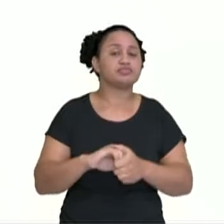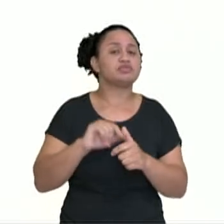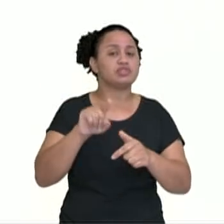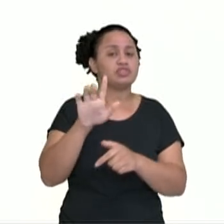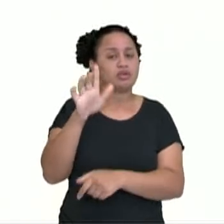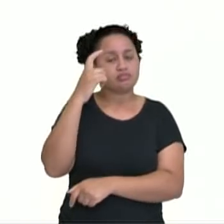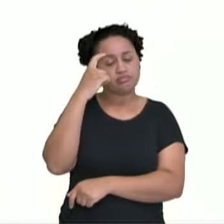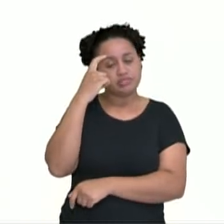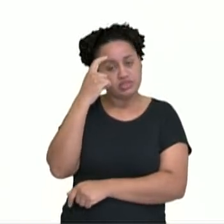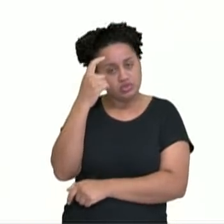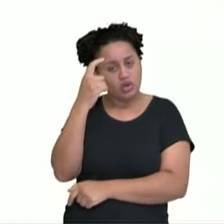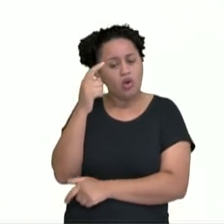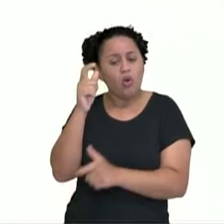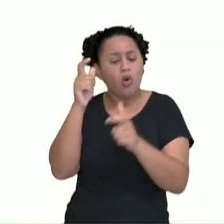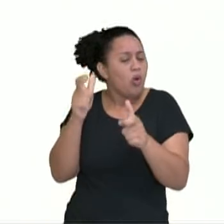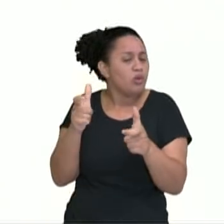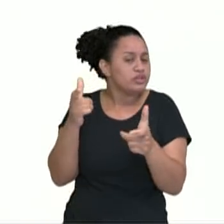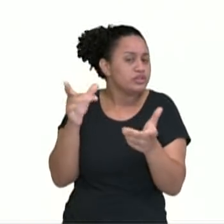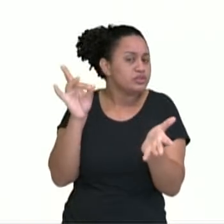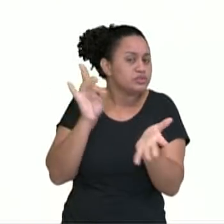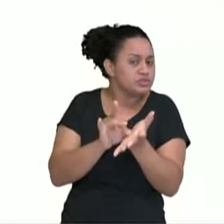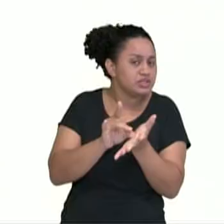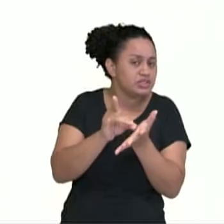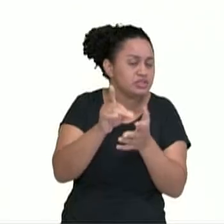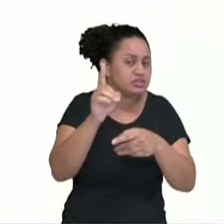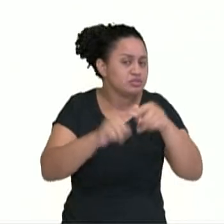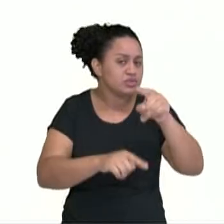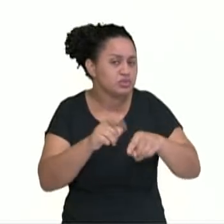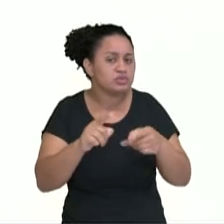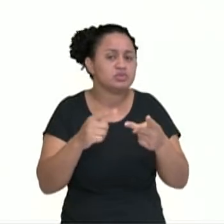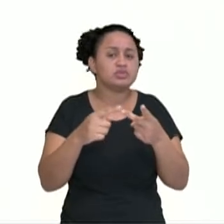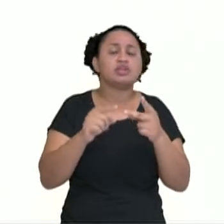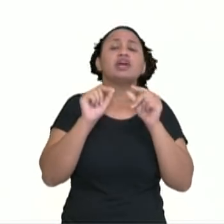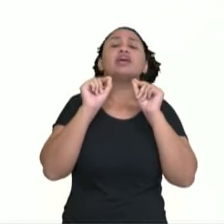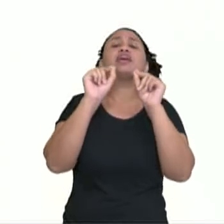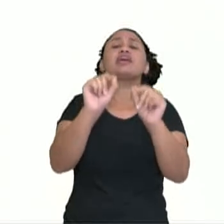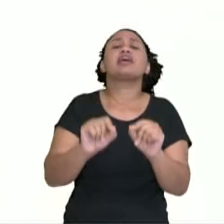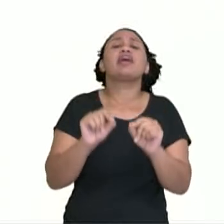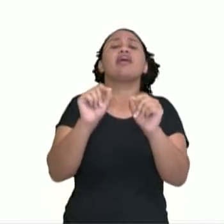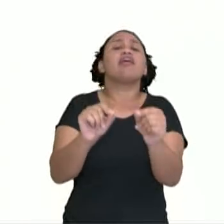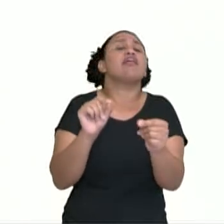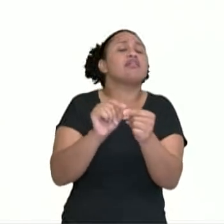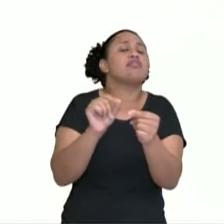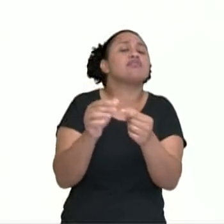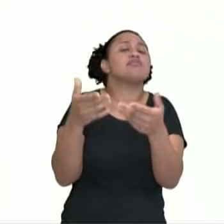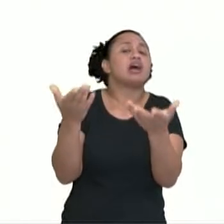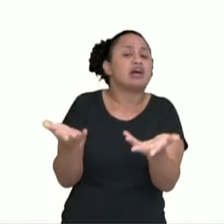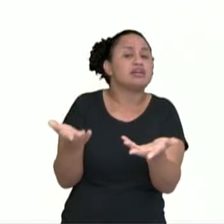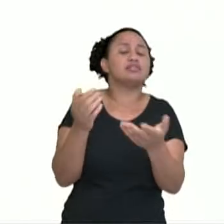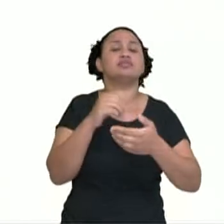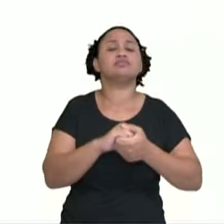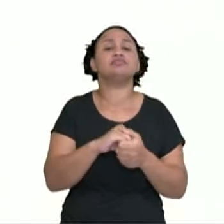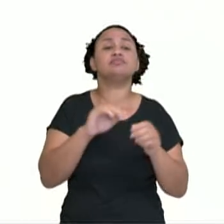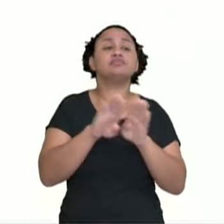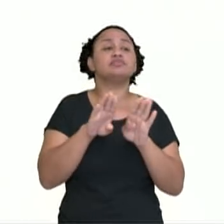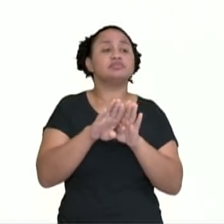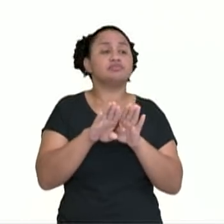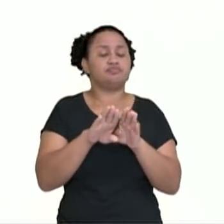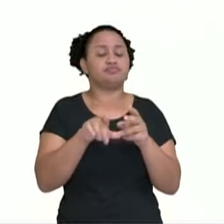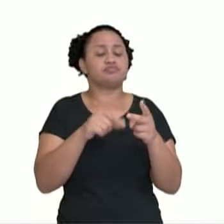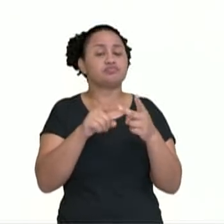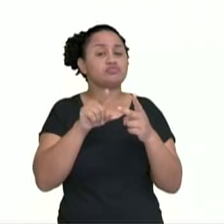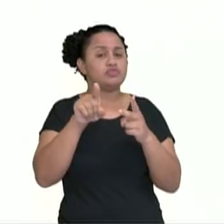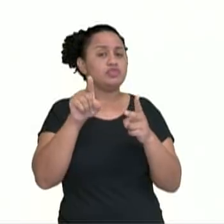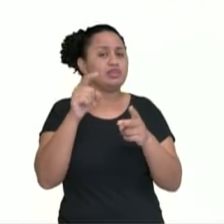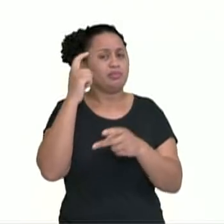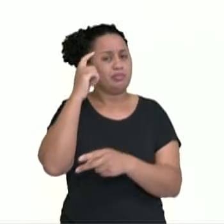onde vêm esses produtos, como eles são produzidos, por quem eles são feitos? E também, você tem ideia